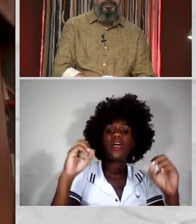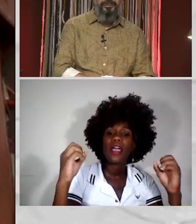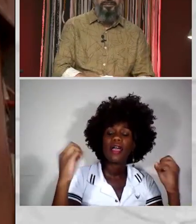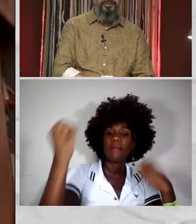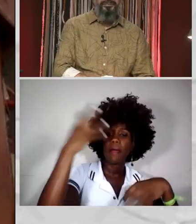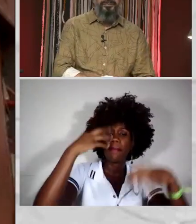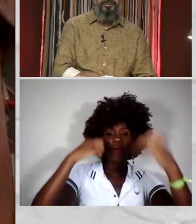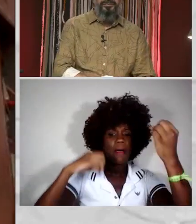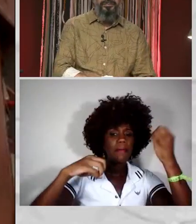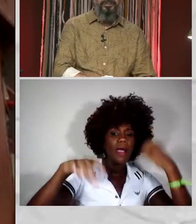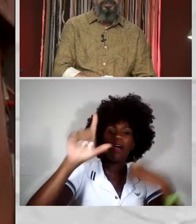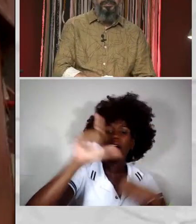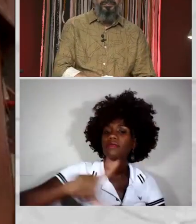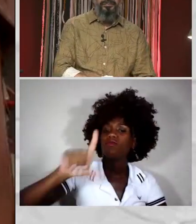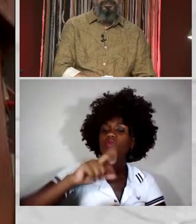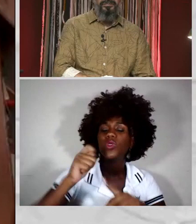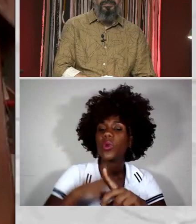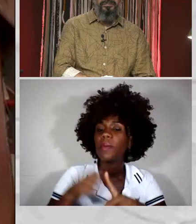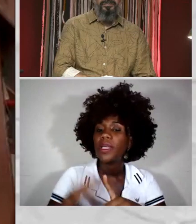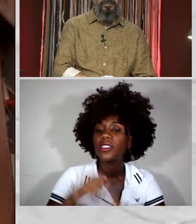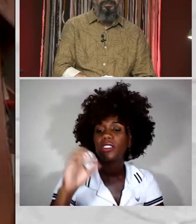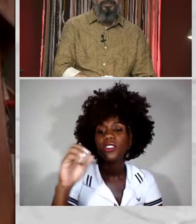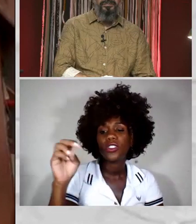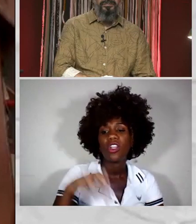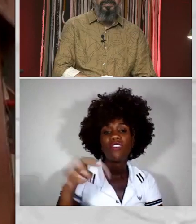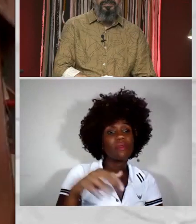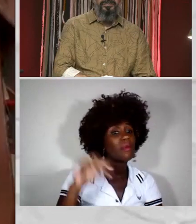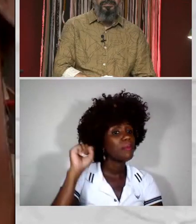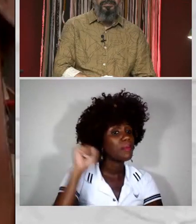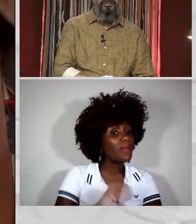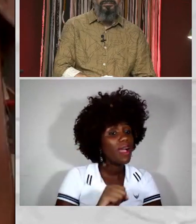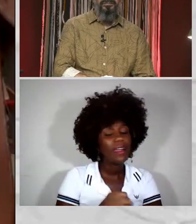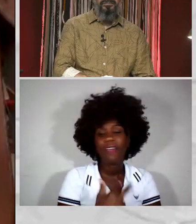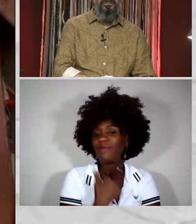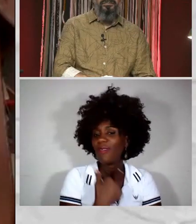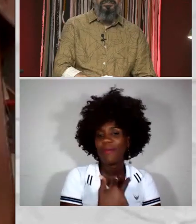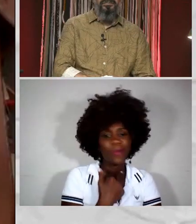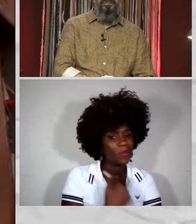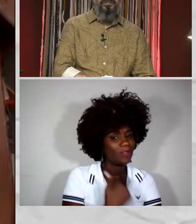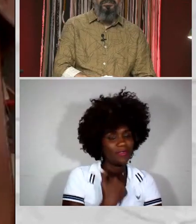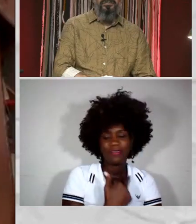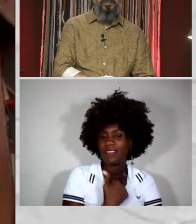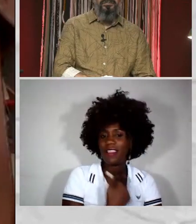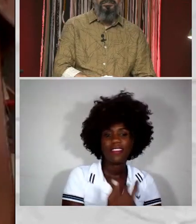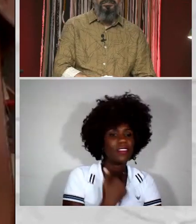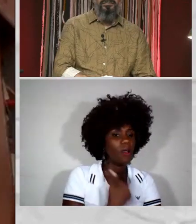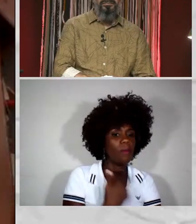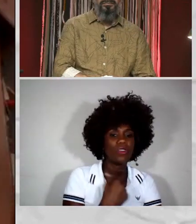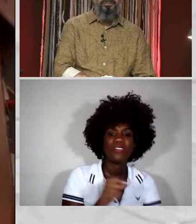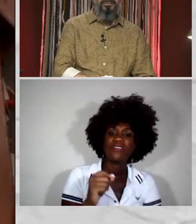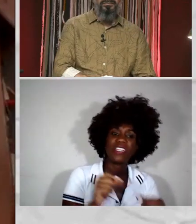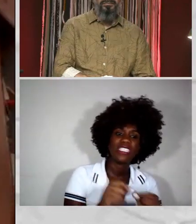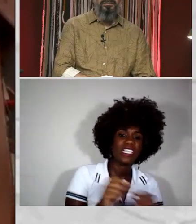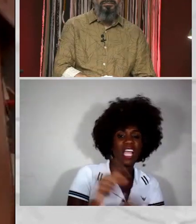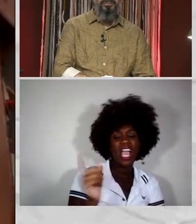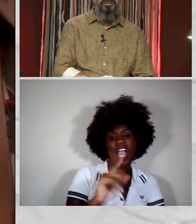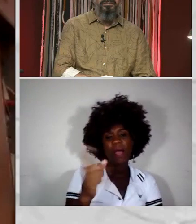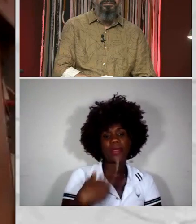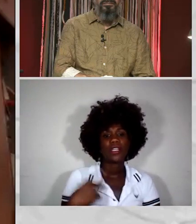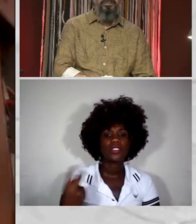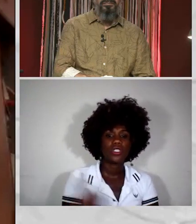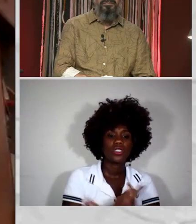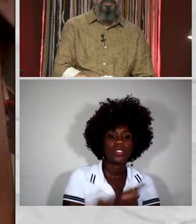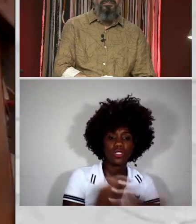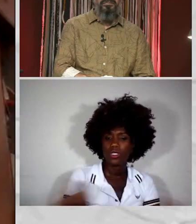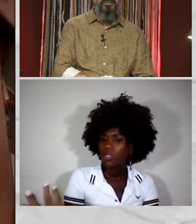Literária principal lá no mês de novembro, mas é para não parar, entendeu? É para não deixar de fazer, porque as coisas desacontecem,